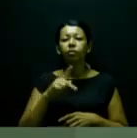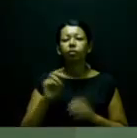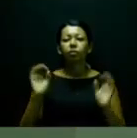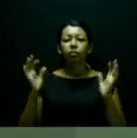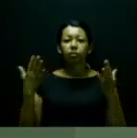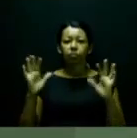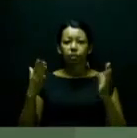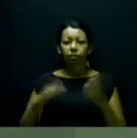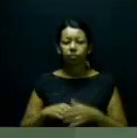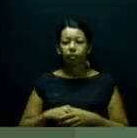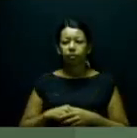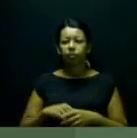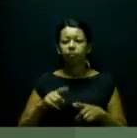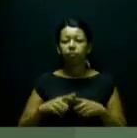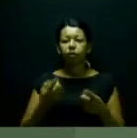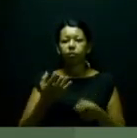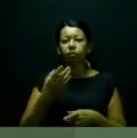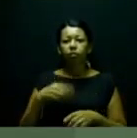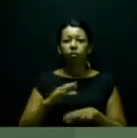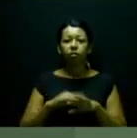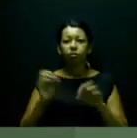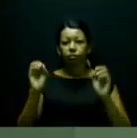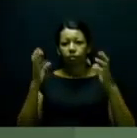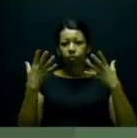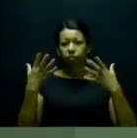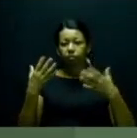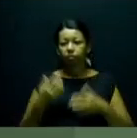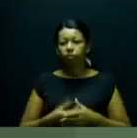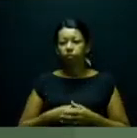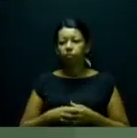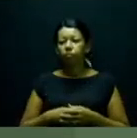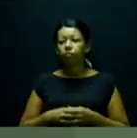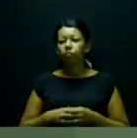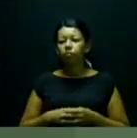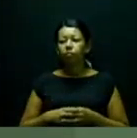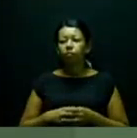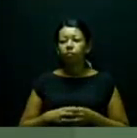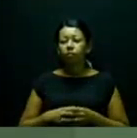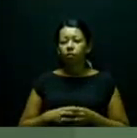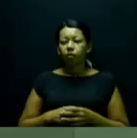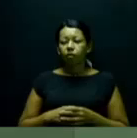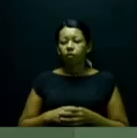está de parabéns. Mas eu queria aqui chamar a atenção, estamos aqui,